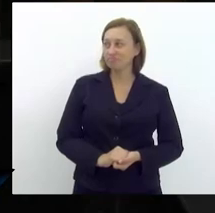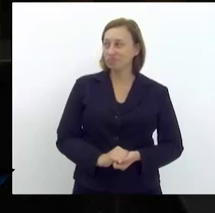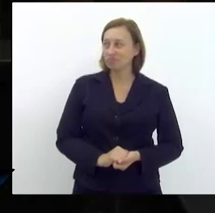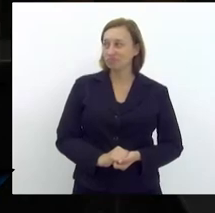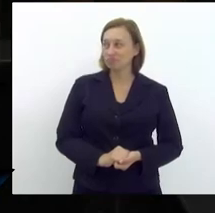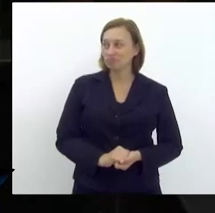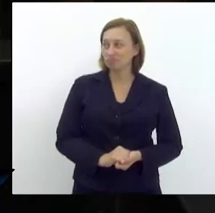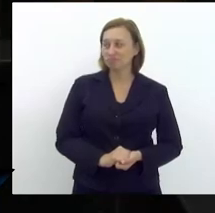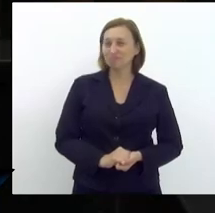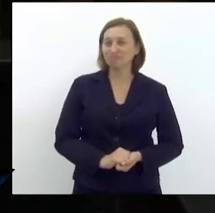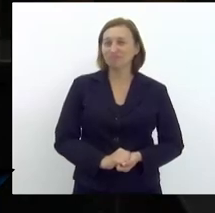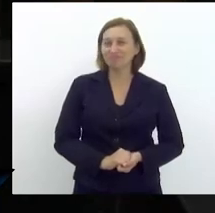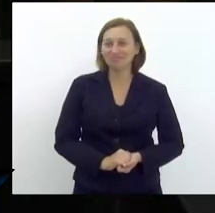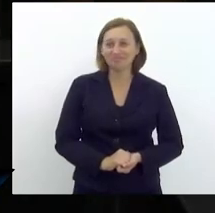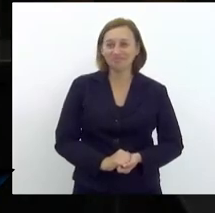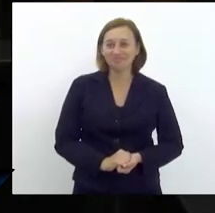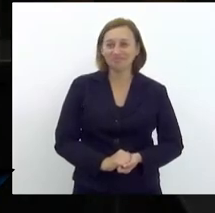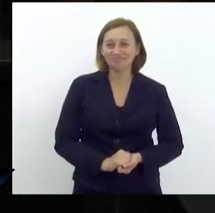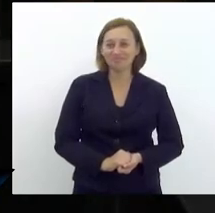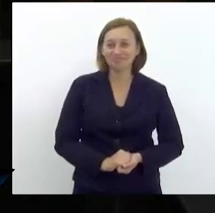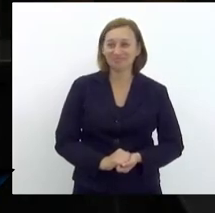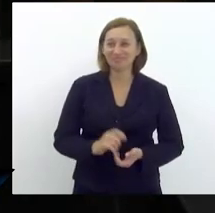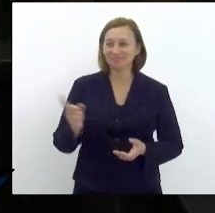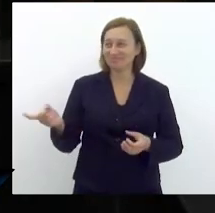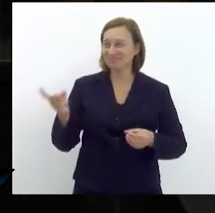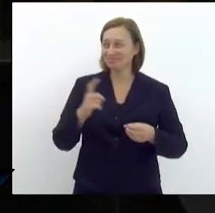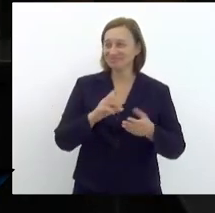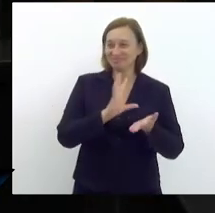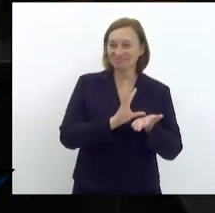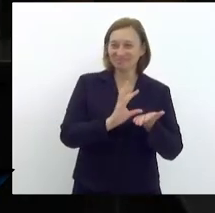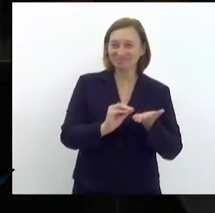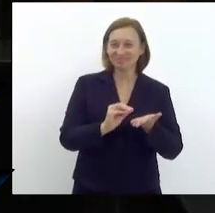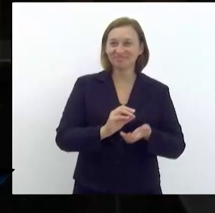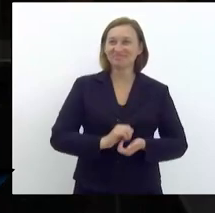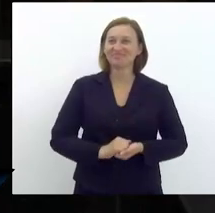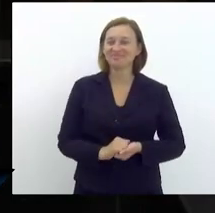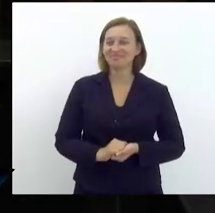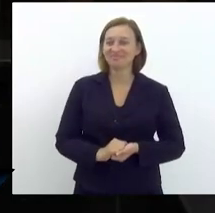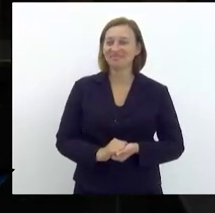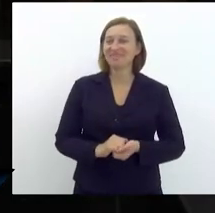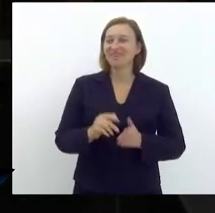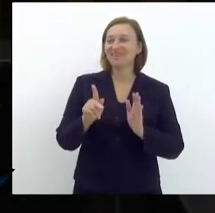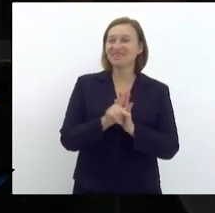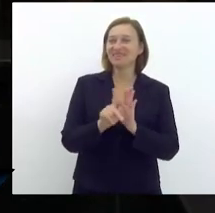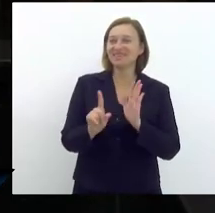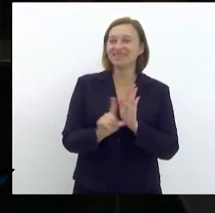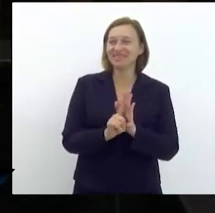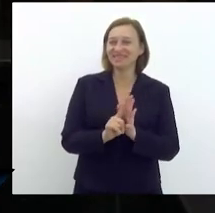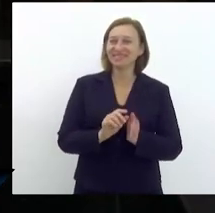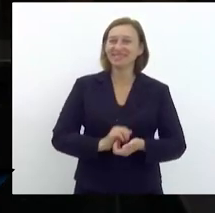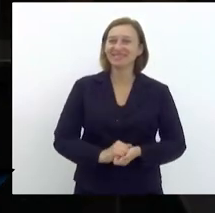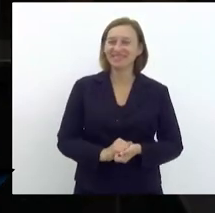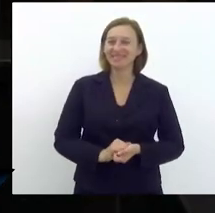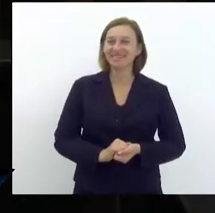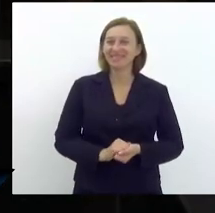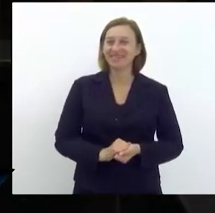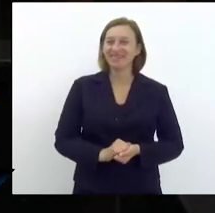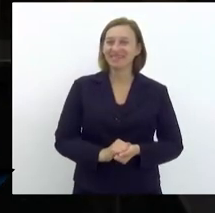e quando vê a pauta o projeto de lei